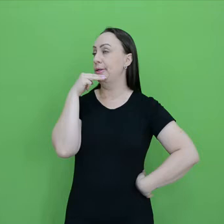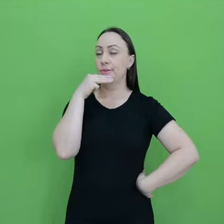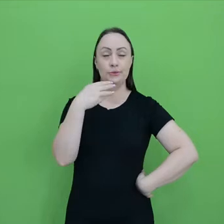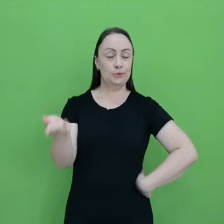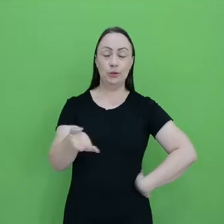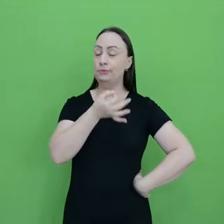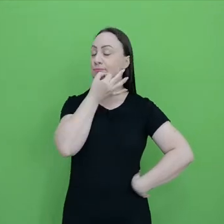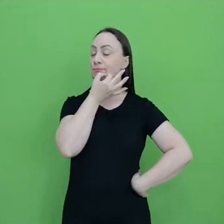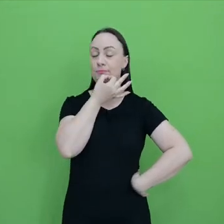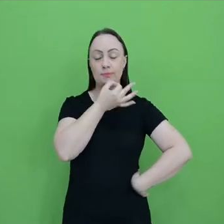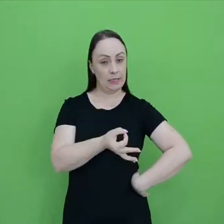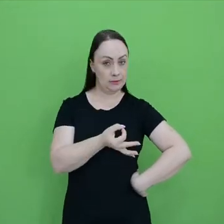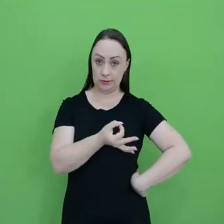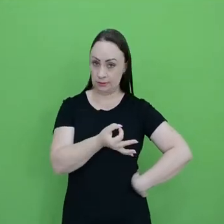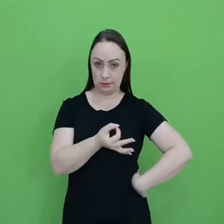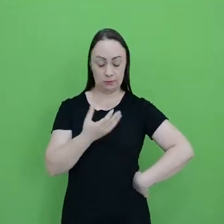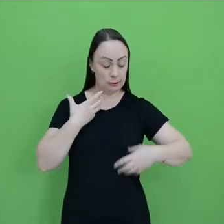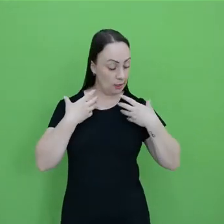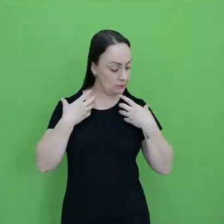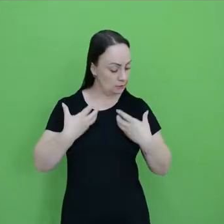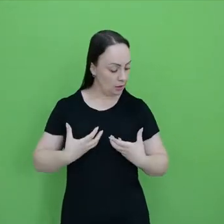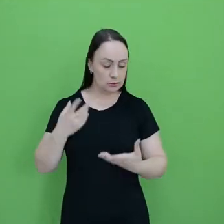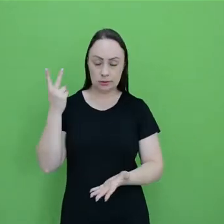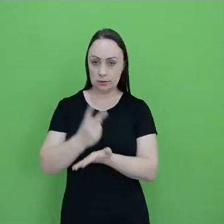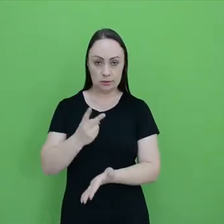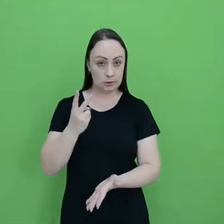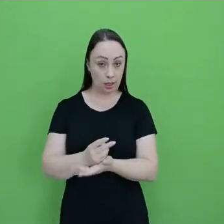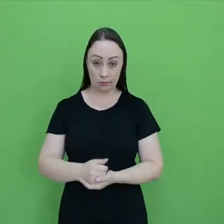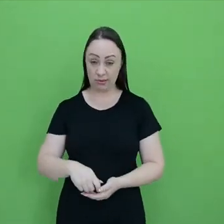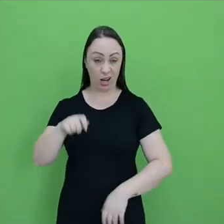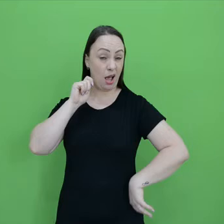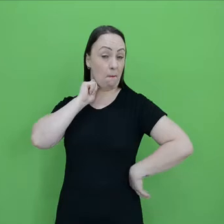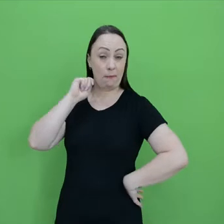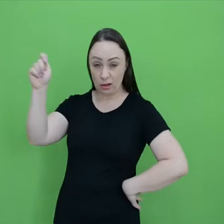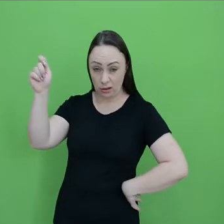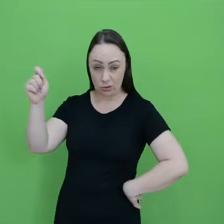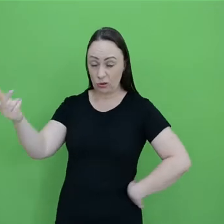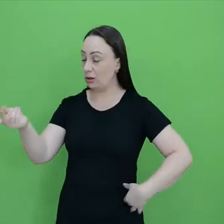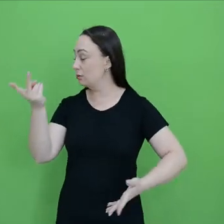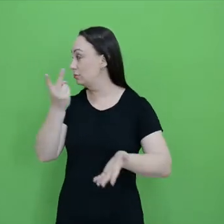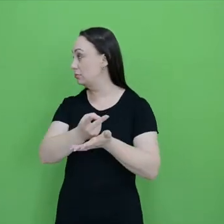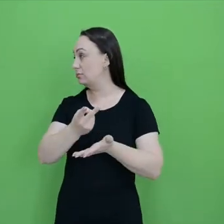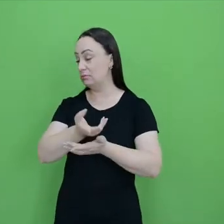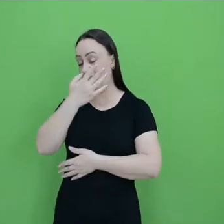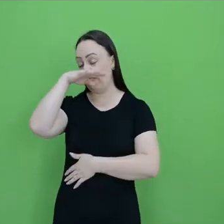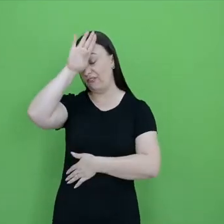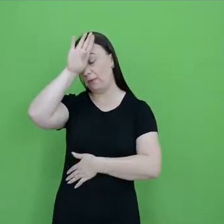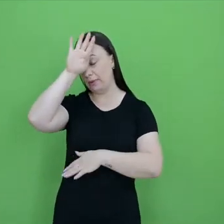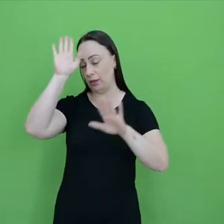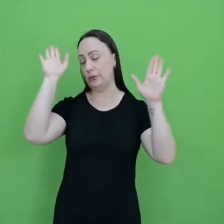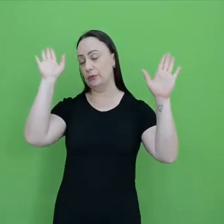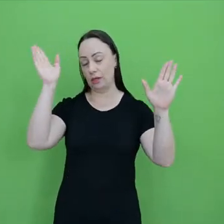Março. Mês péssimo. Me dá cansaço. Abril me